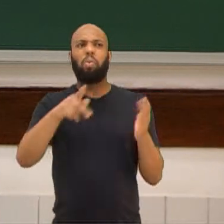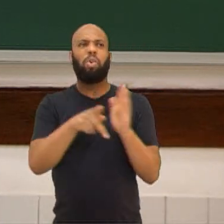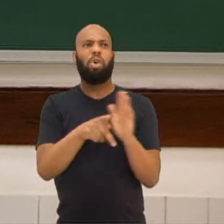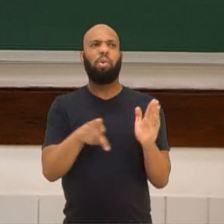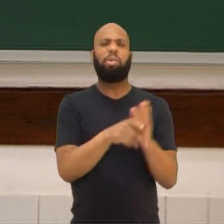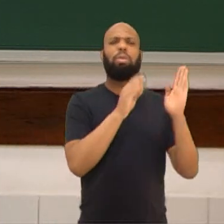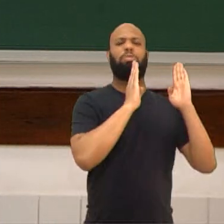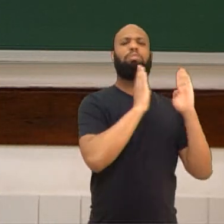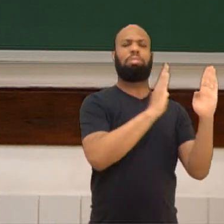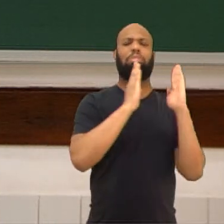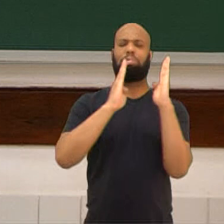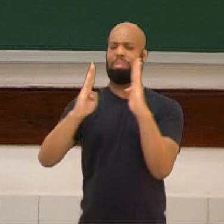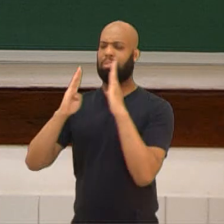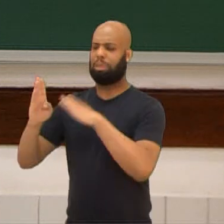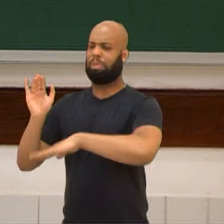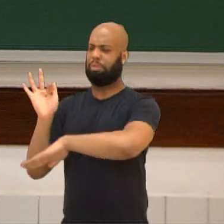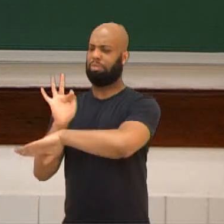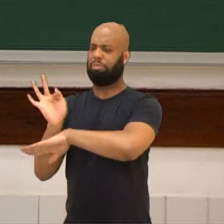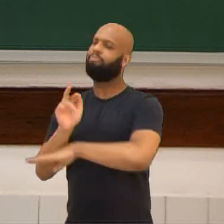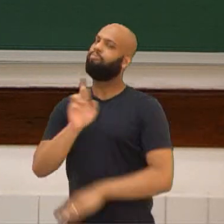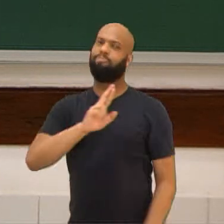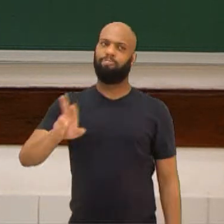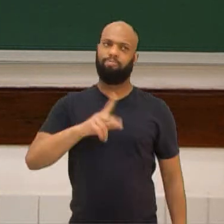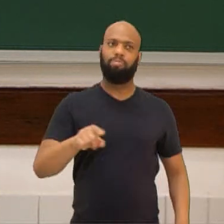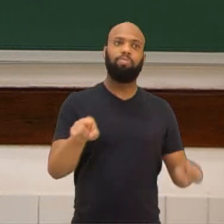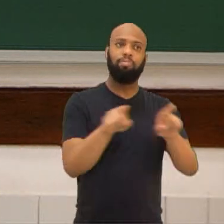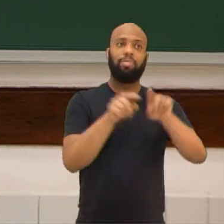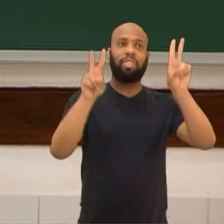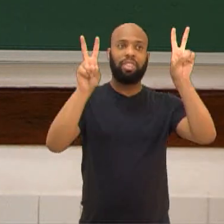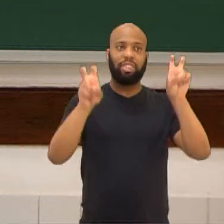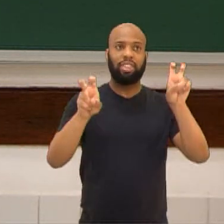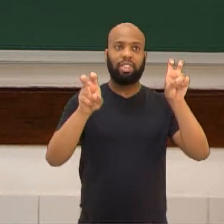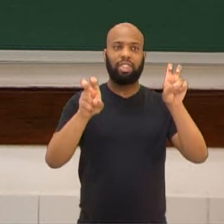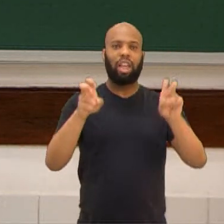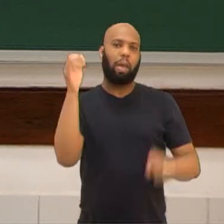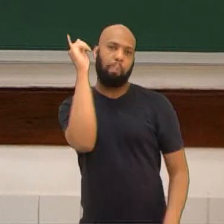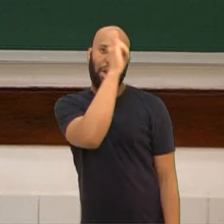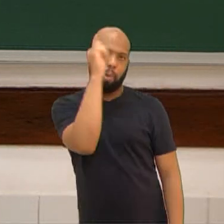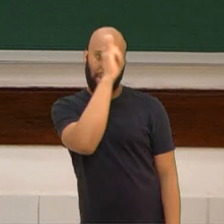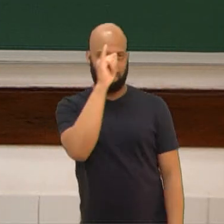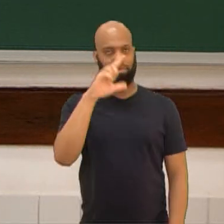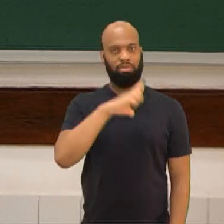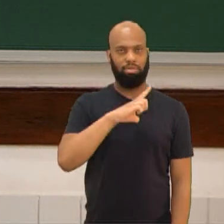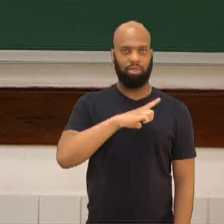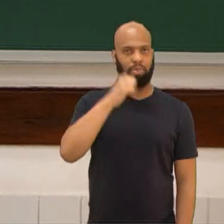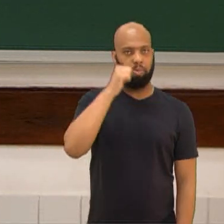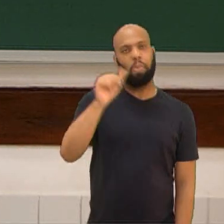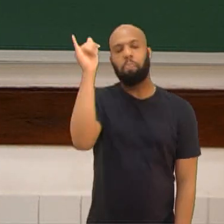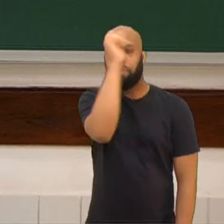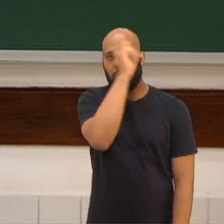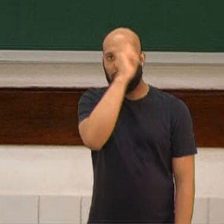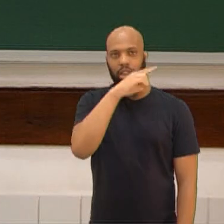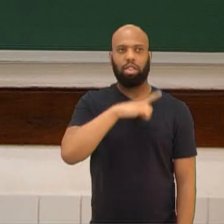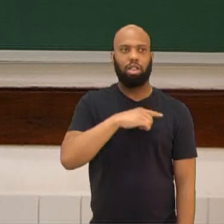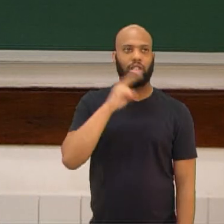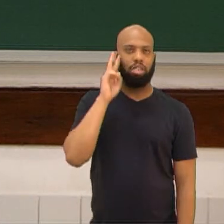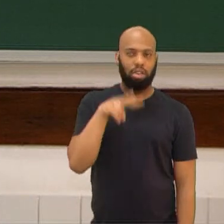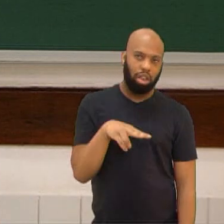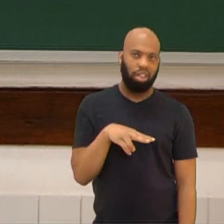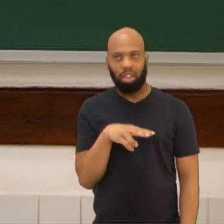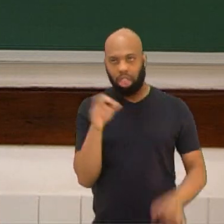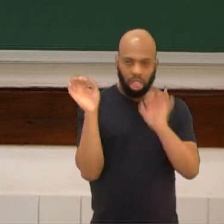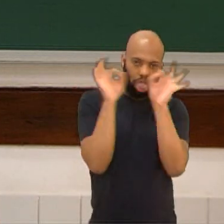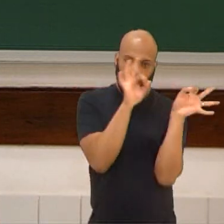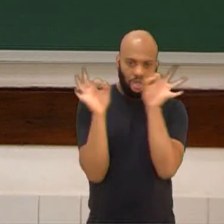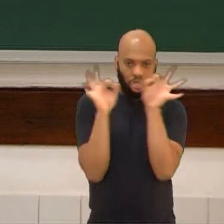coisa exata. E o título também é Boba, uma pessoa com um olhar meio solto, assim.